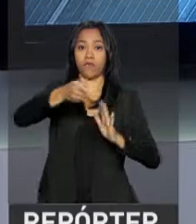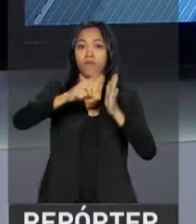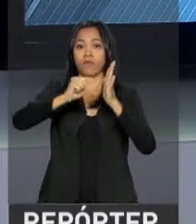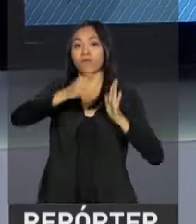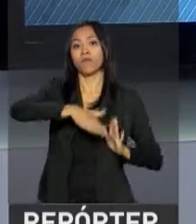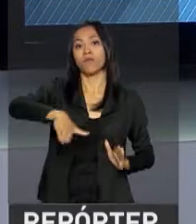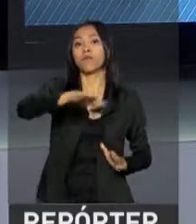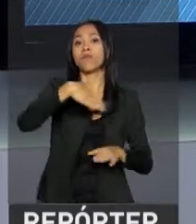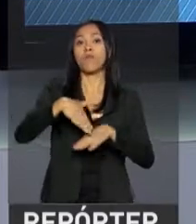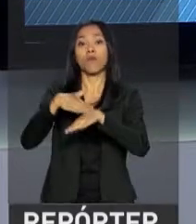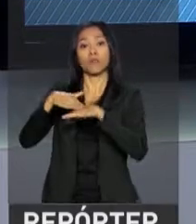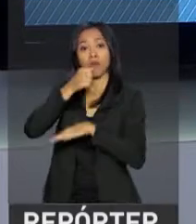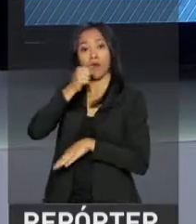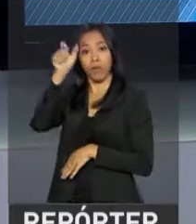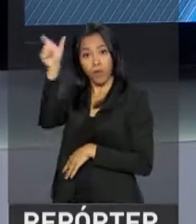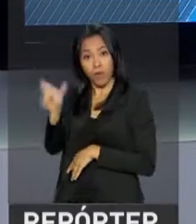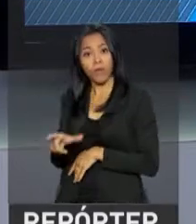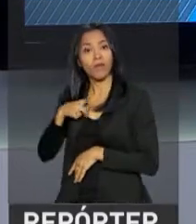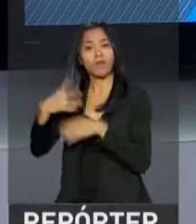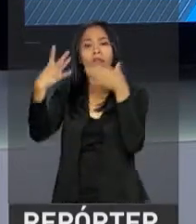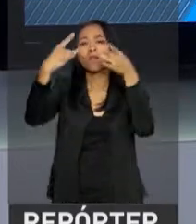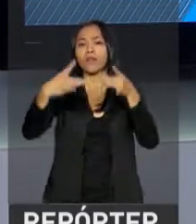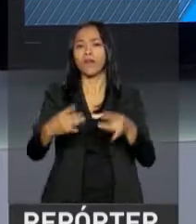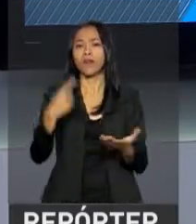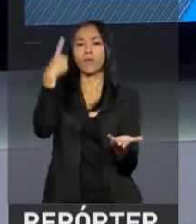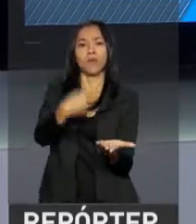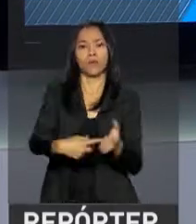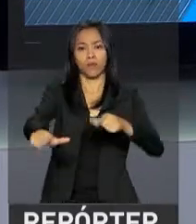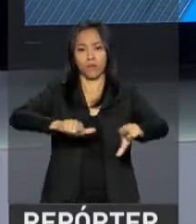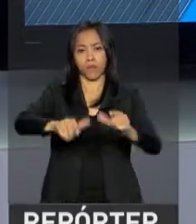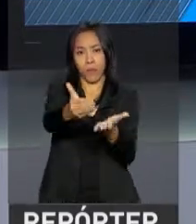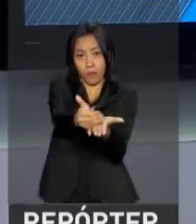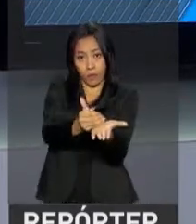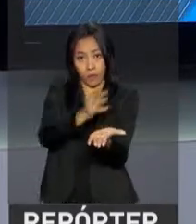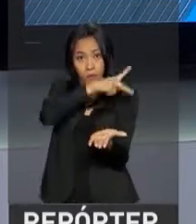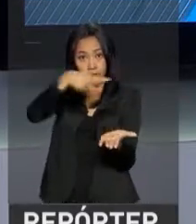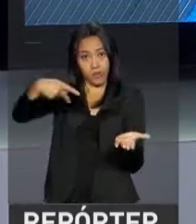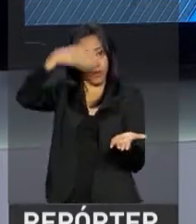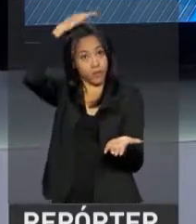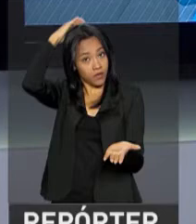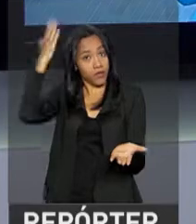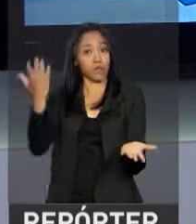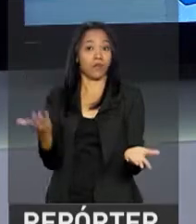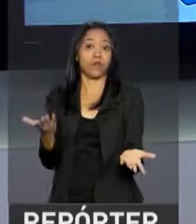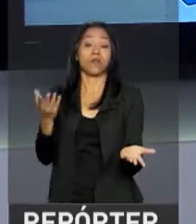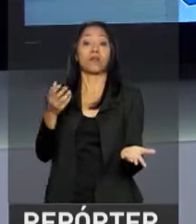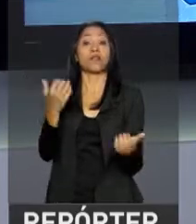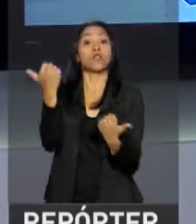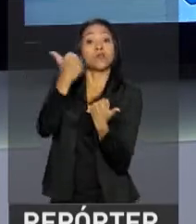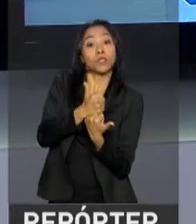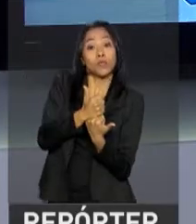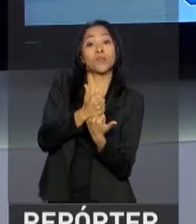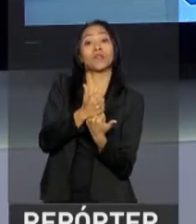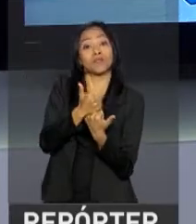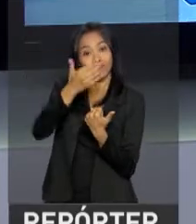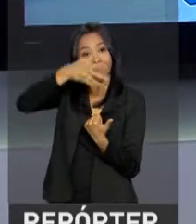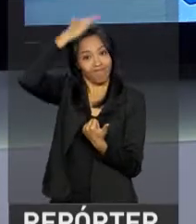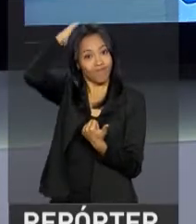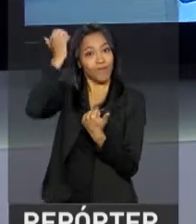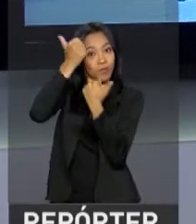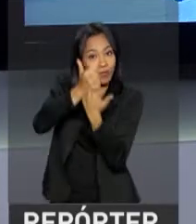com a repórter Mara Kenupi, que tem os detalhes sobre a agenda do presidente da República em exercício, Rodrigo Maia. Olá, Mara, bom